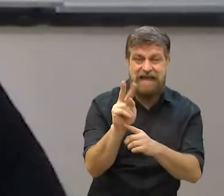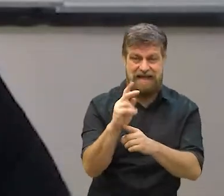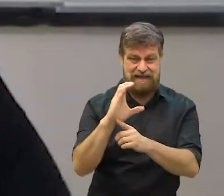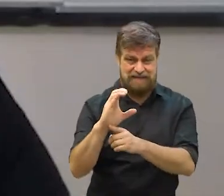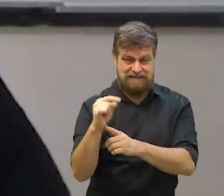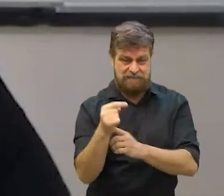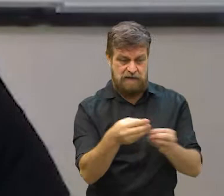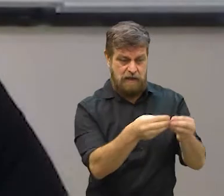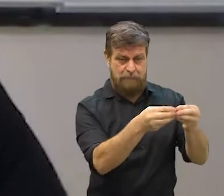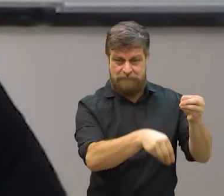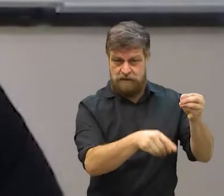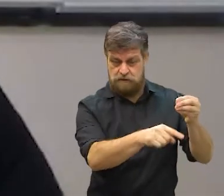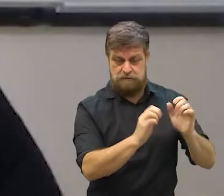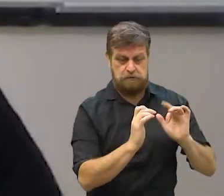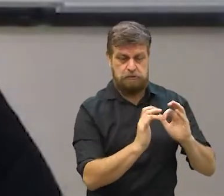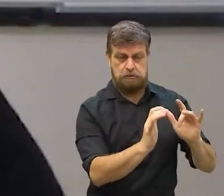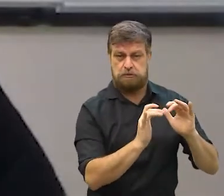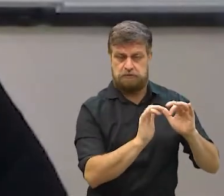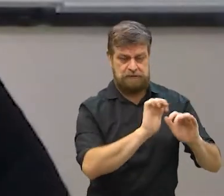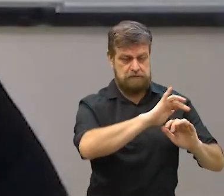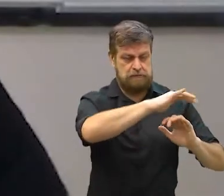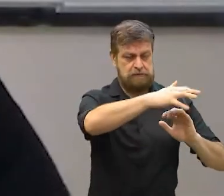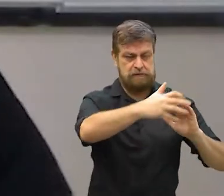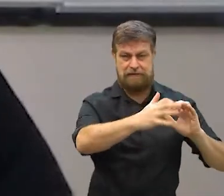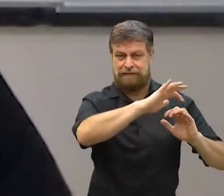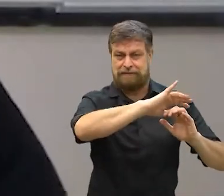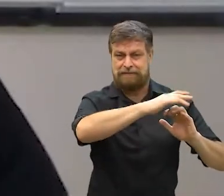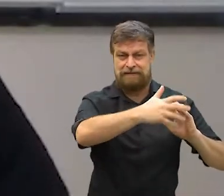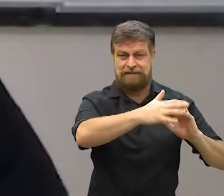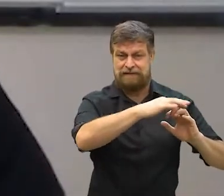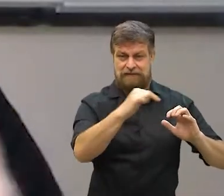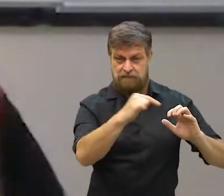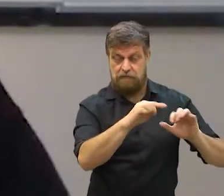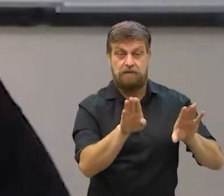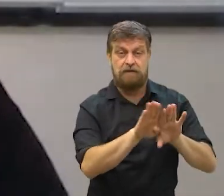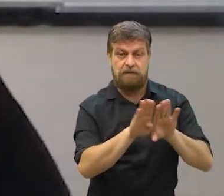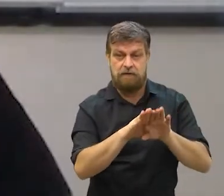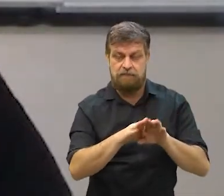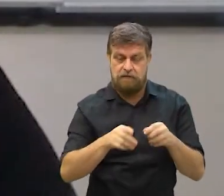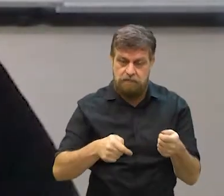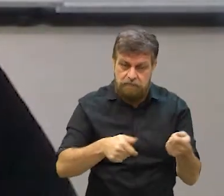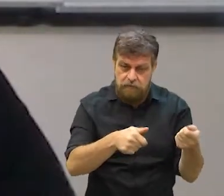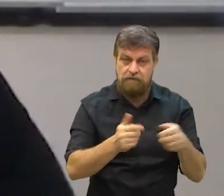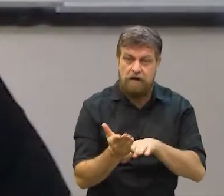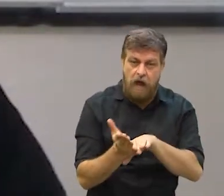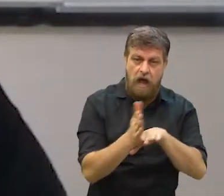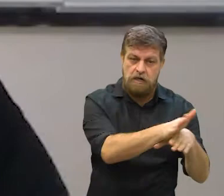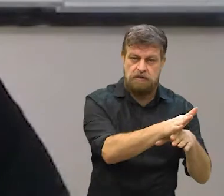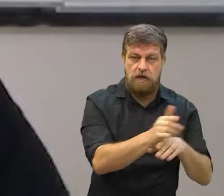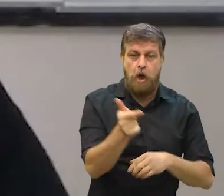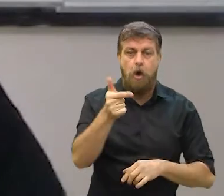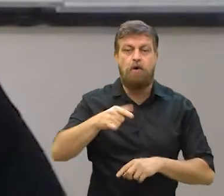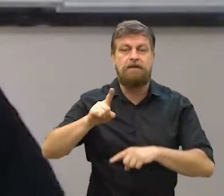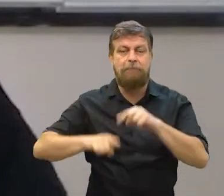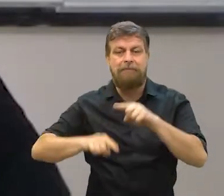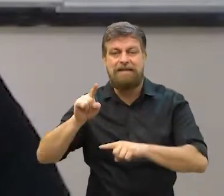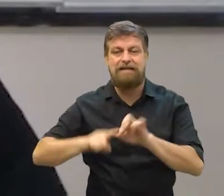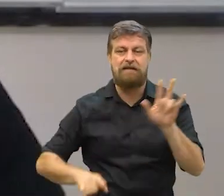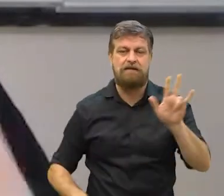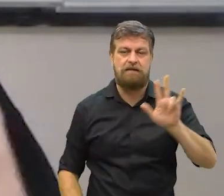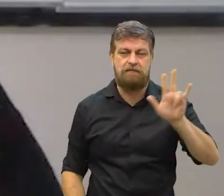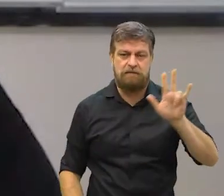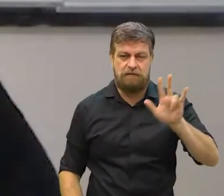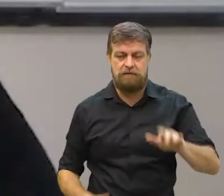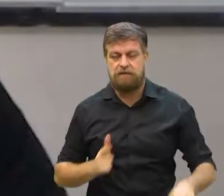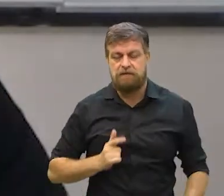ter prejuízos na formação do cérebro e vamos ter os benefícios que os outros canabinoides podem dar em